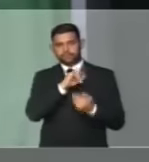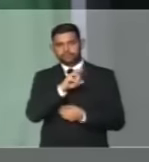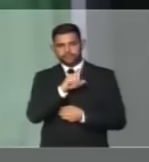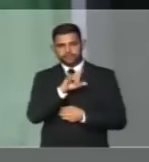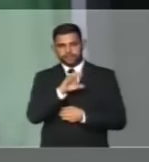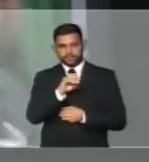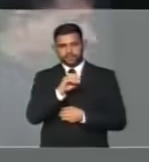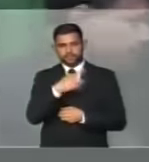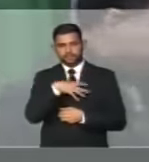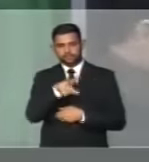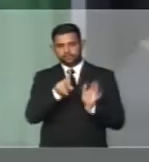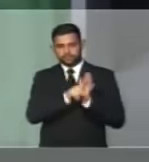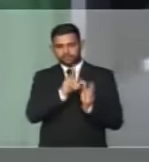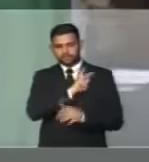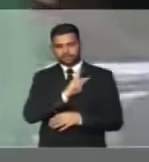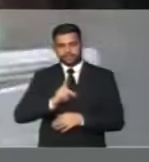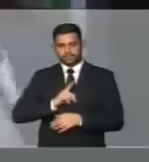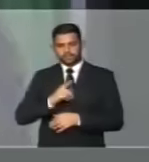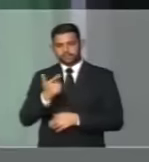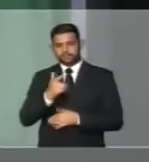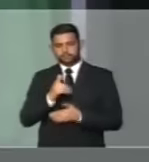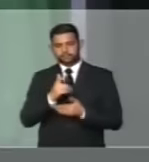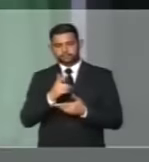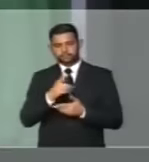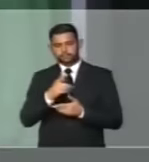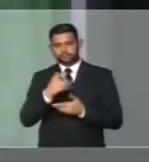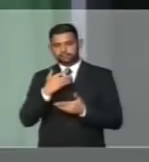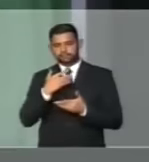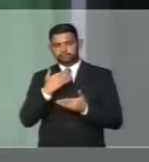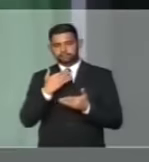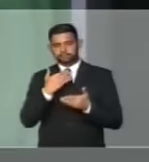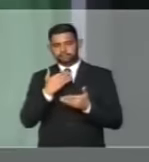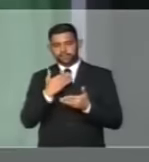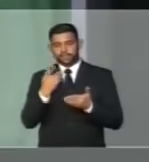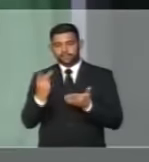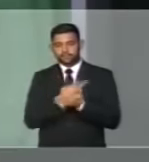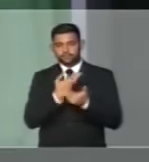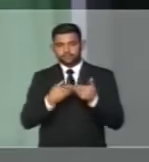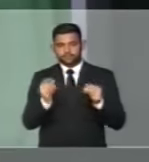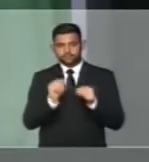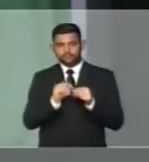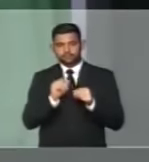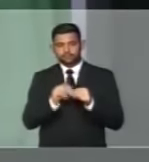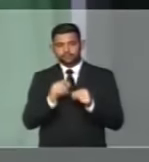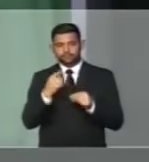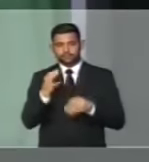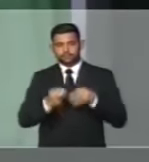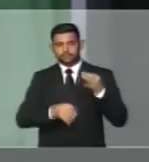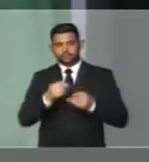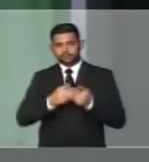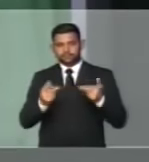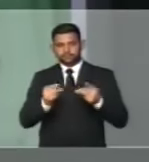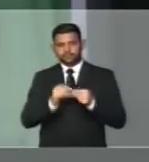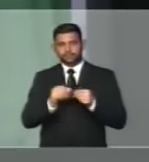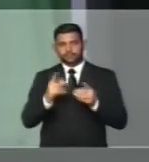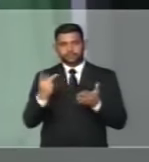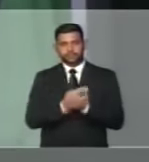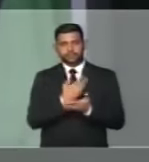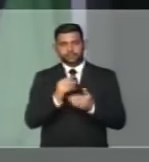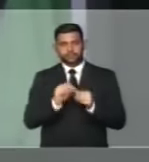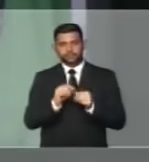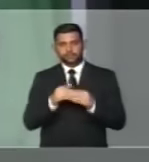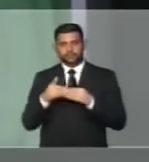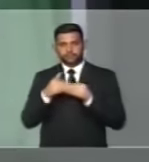irresponsabilidade da Presidente da República. Depressão causada por julgamentos ou causas que